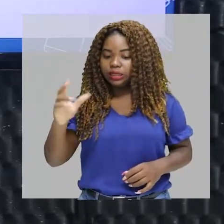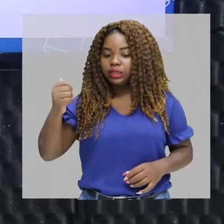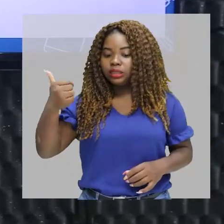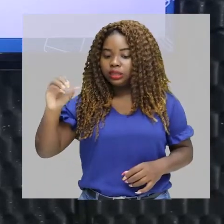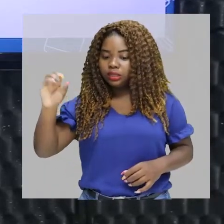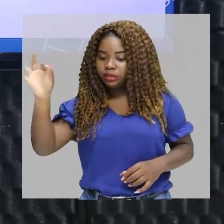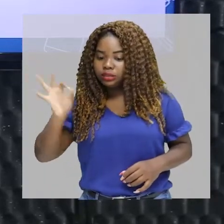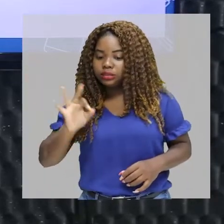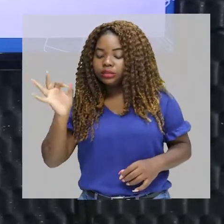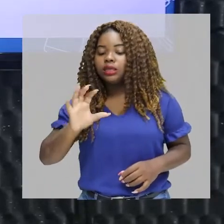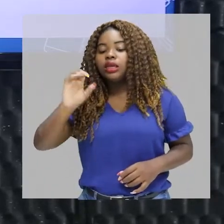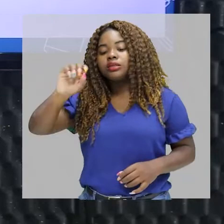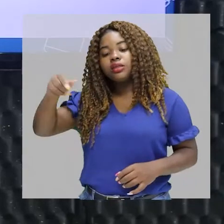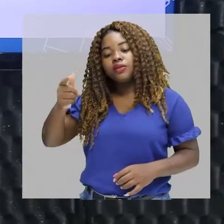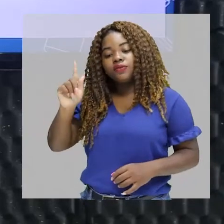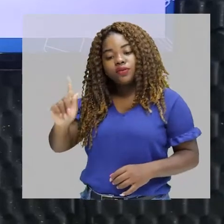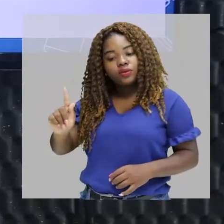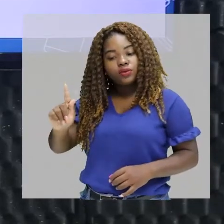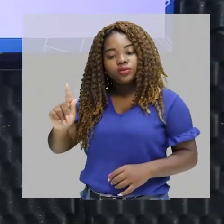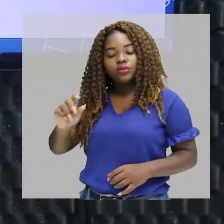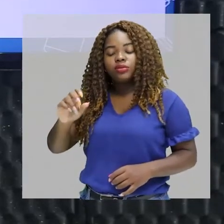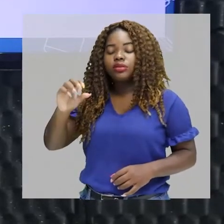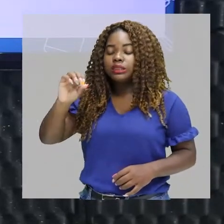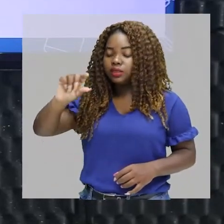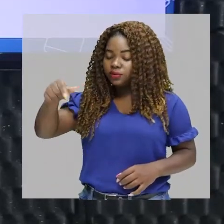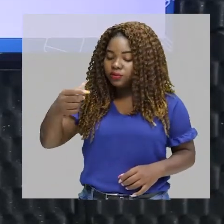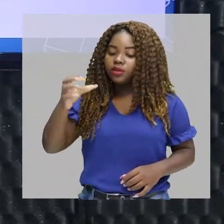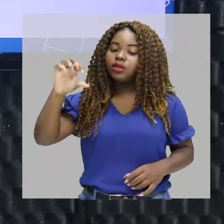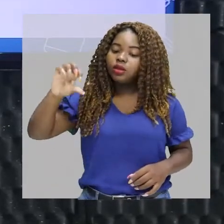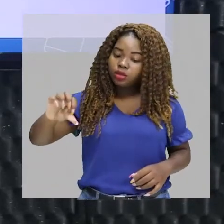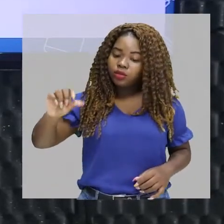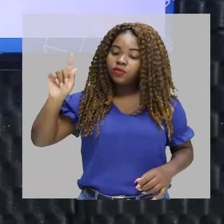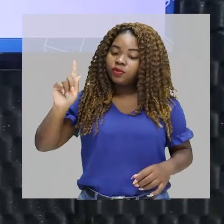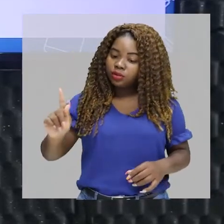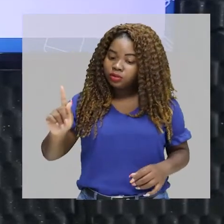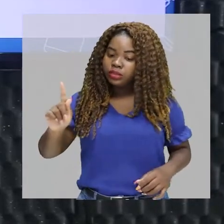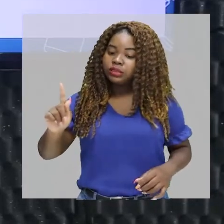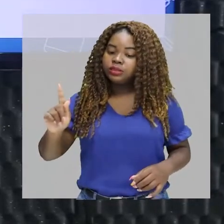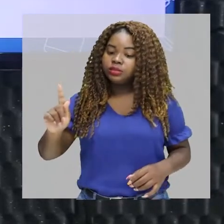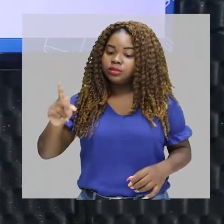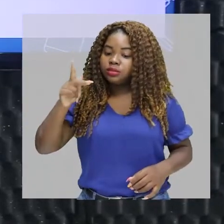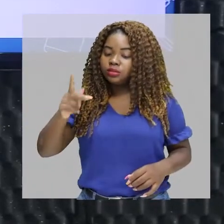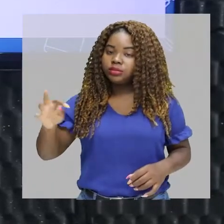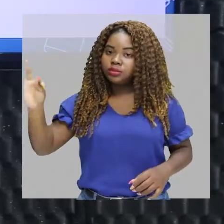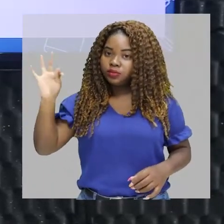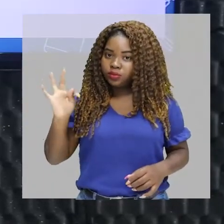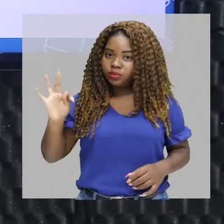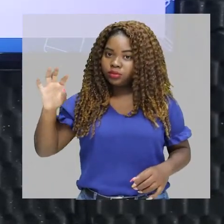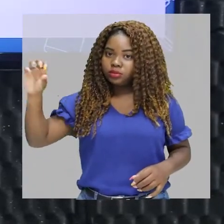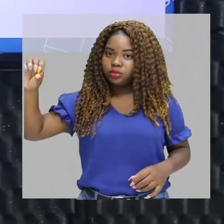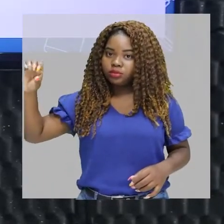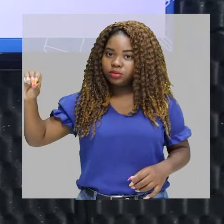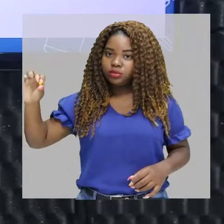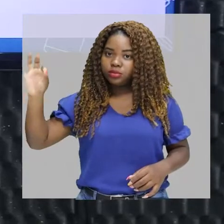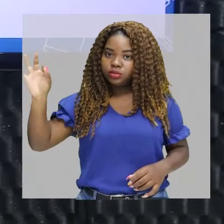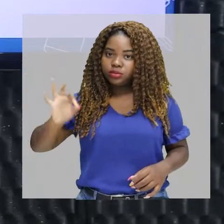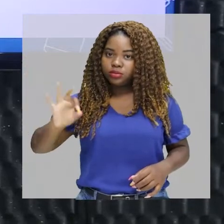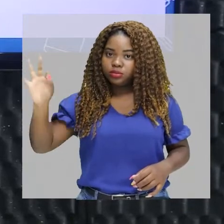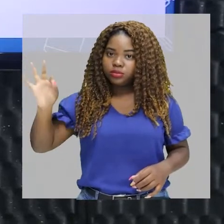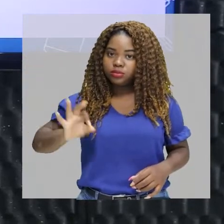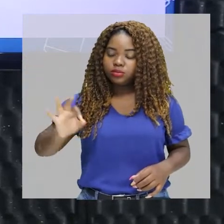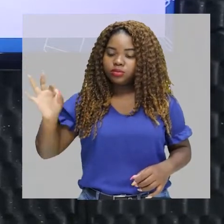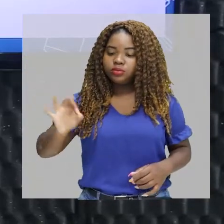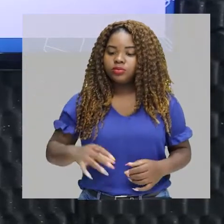e 0,9 gramas de platina, 90%. A questão fala que